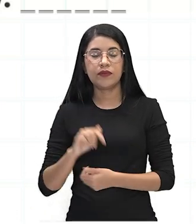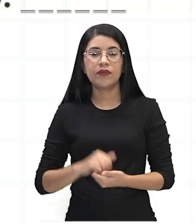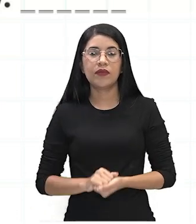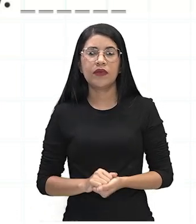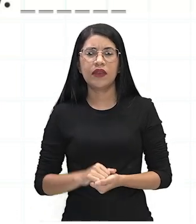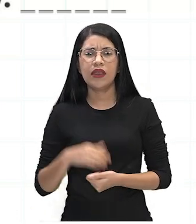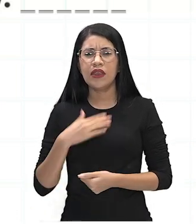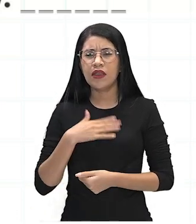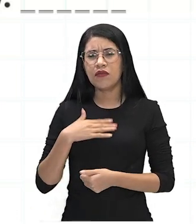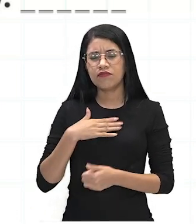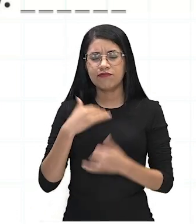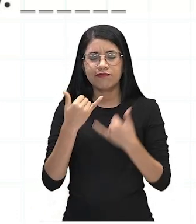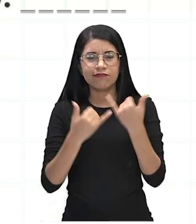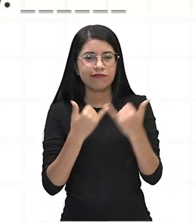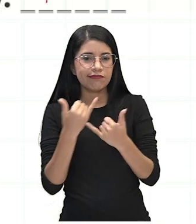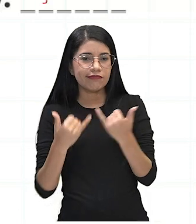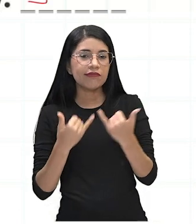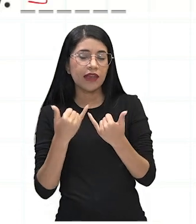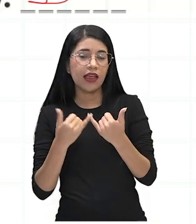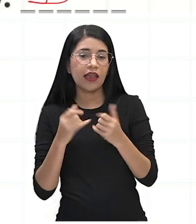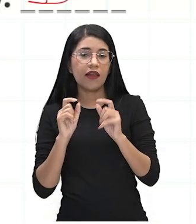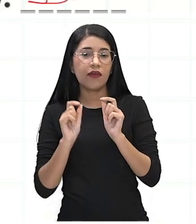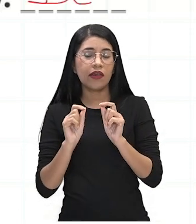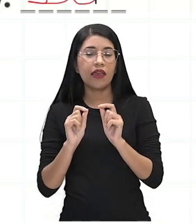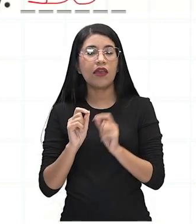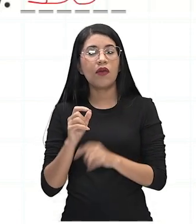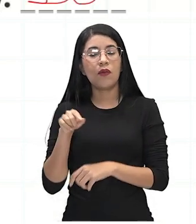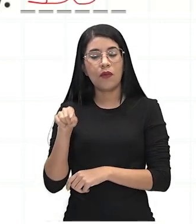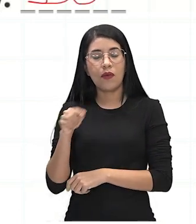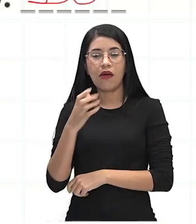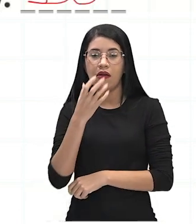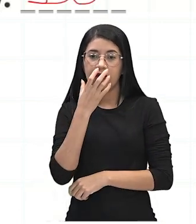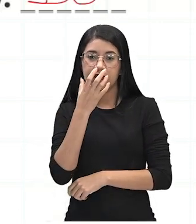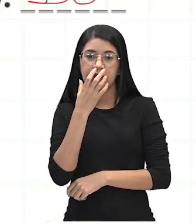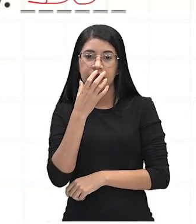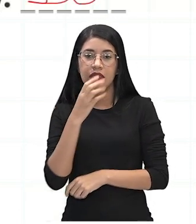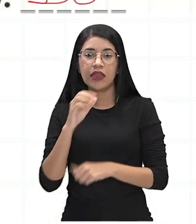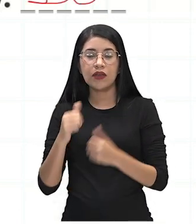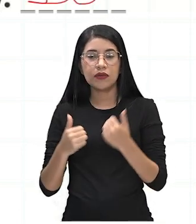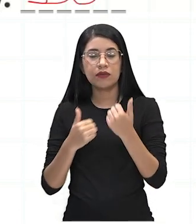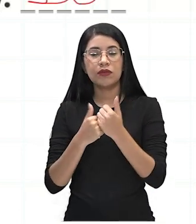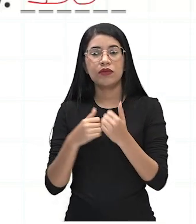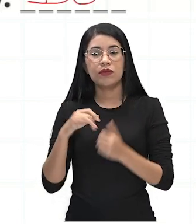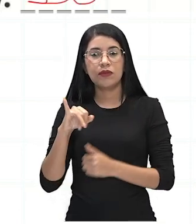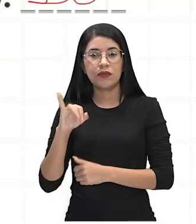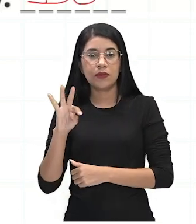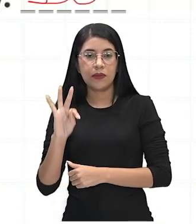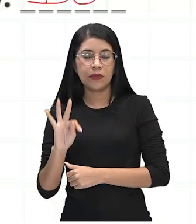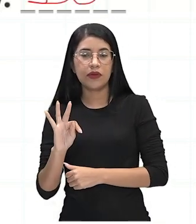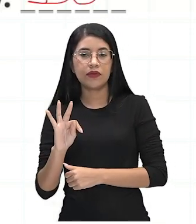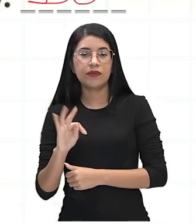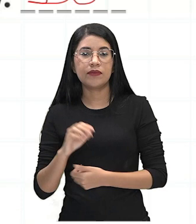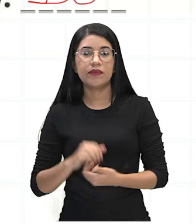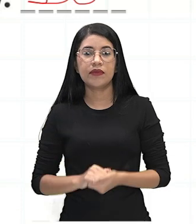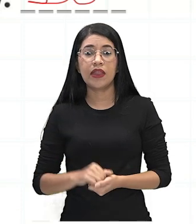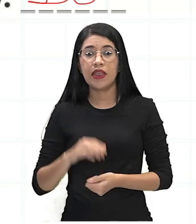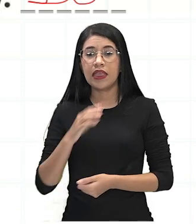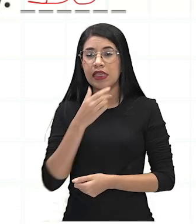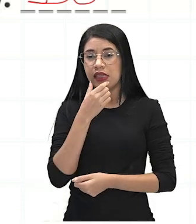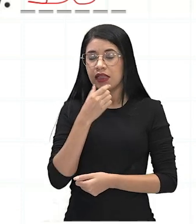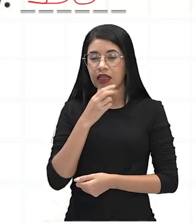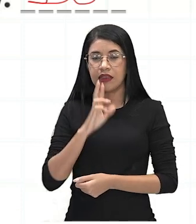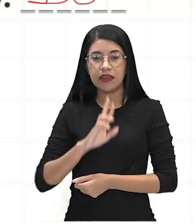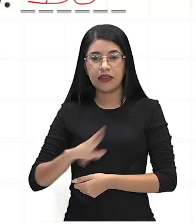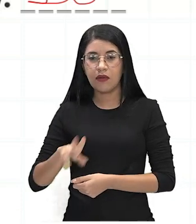ama a brincadeira? É o dog. E eu vou substituir por it, porque em inglês nós não utilizamos